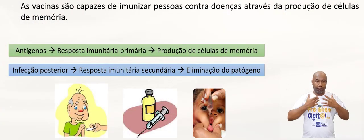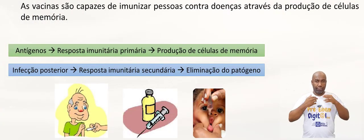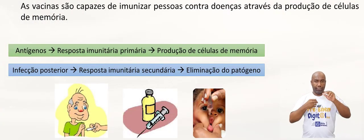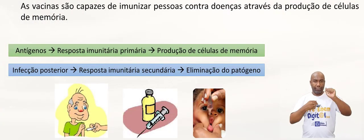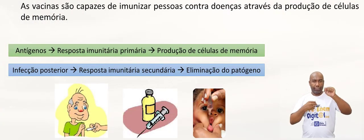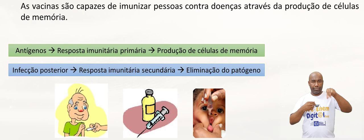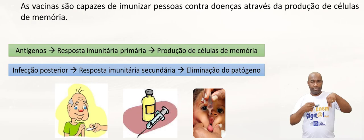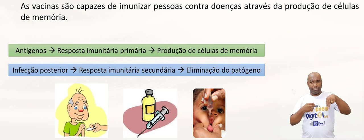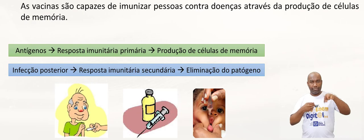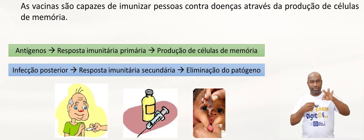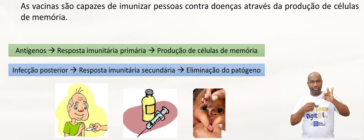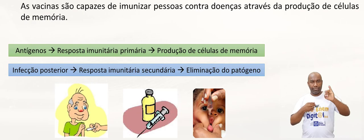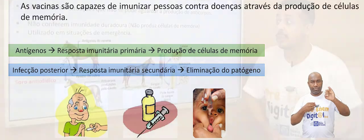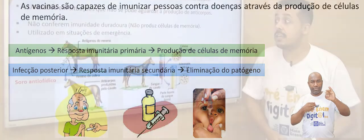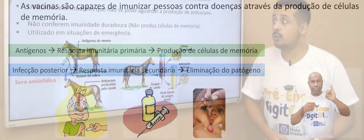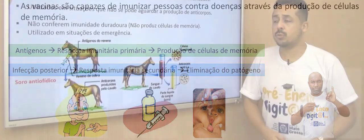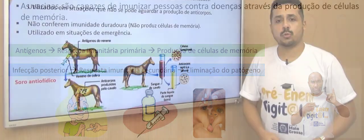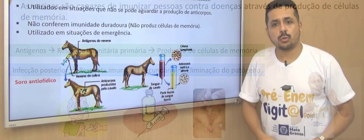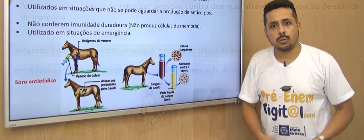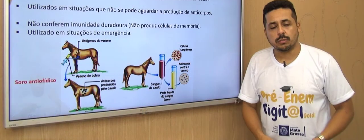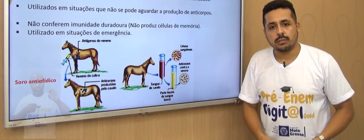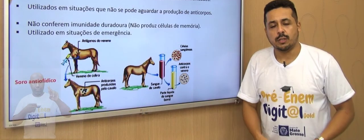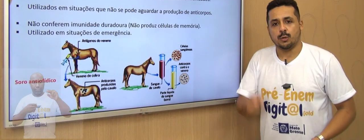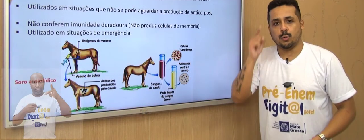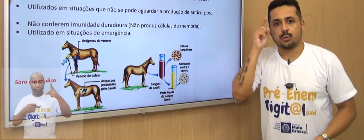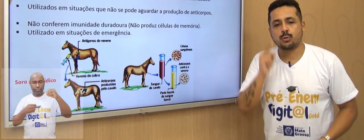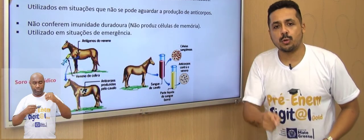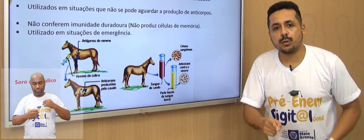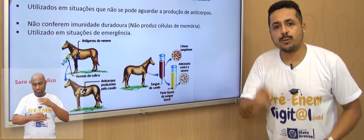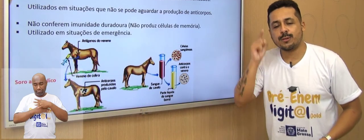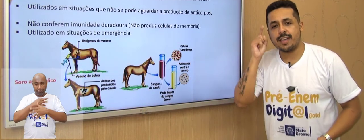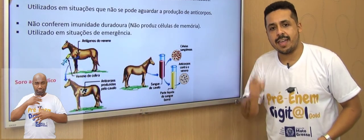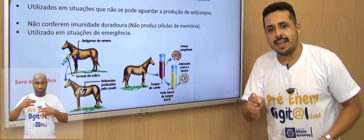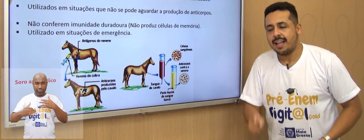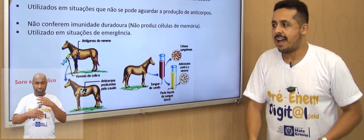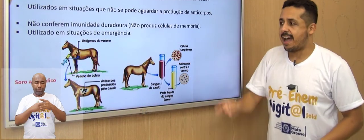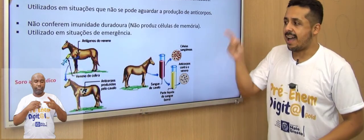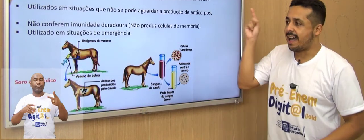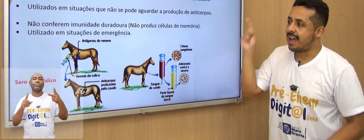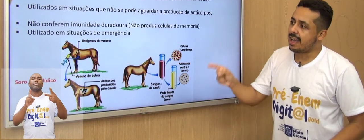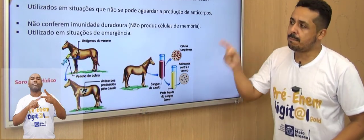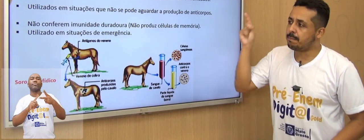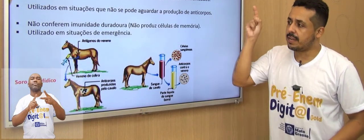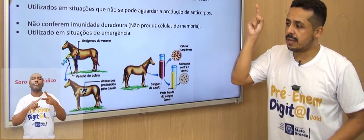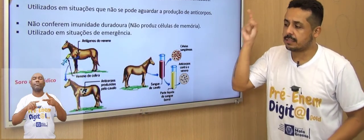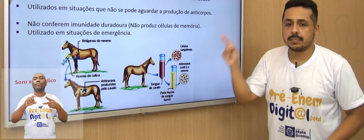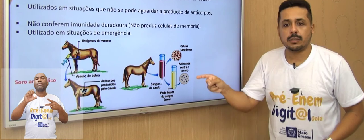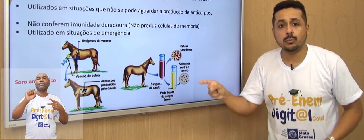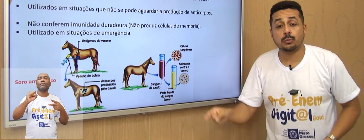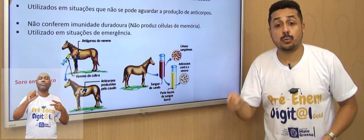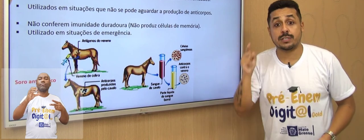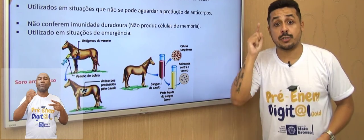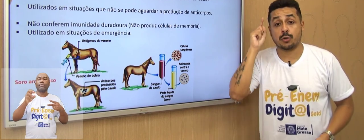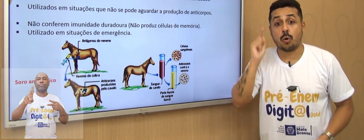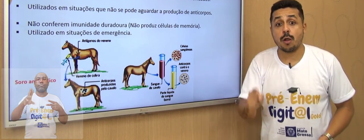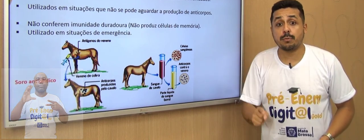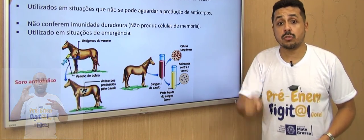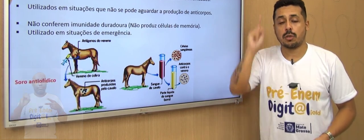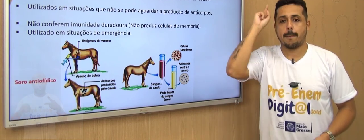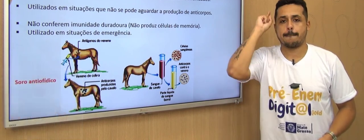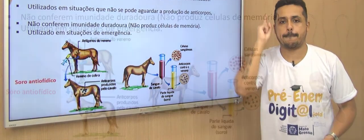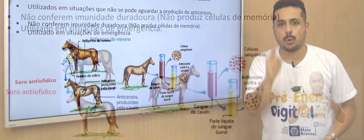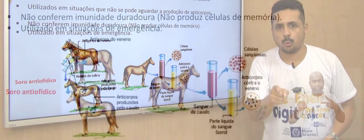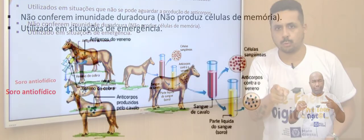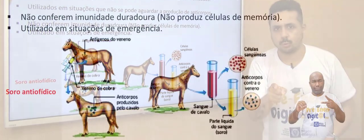Lembrou? Professor Rodrigo, e o soro? O soro é a aplicação dos